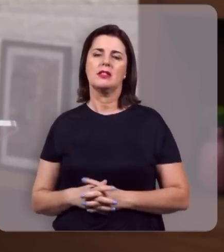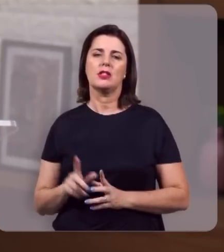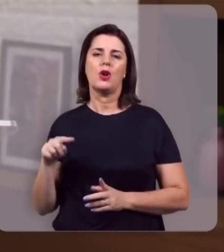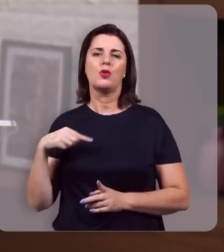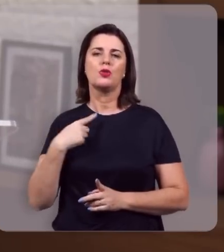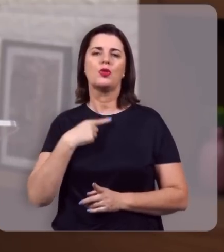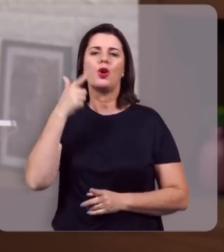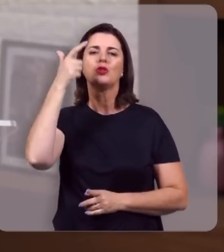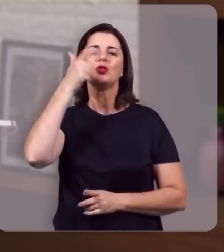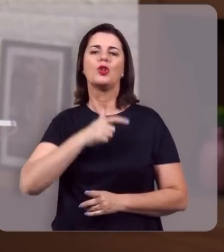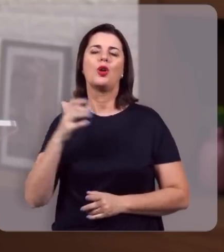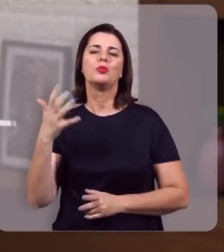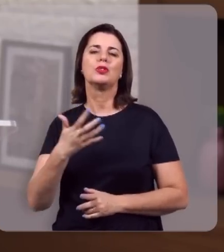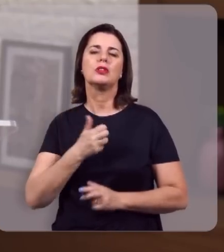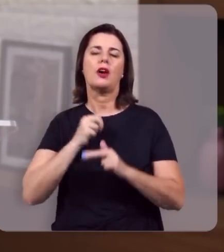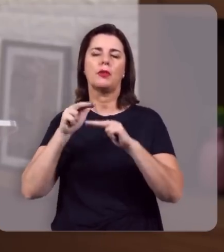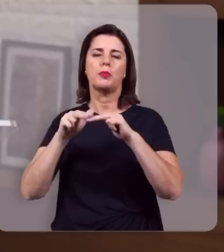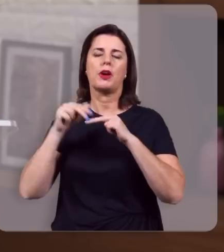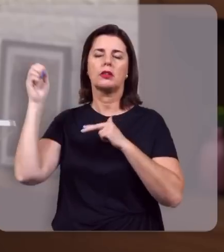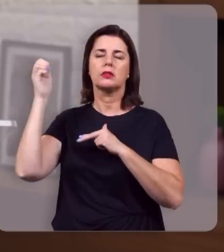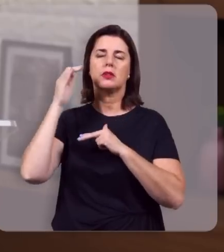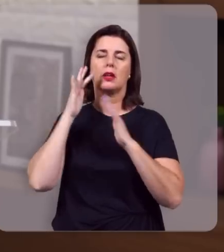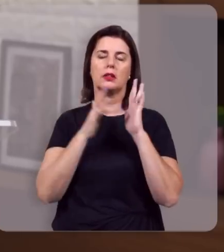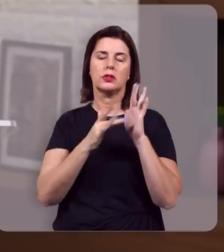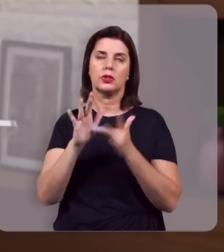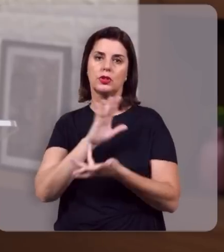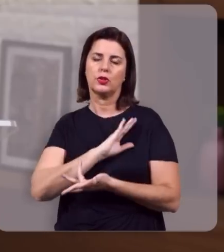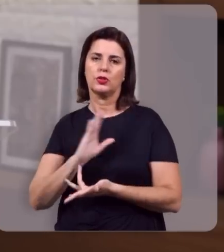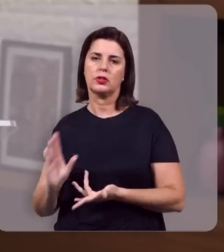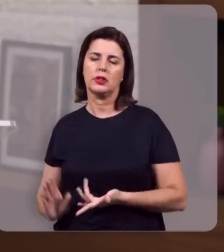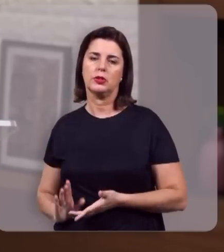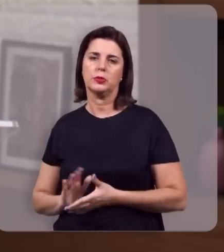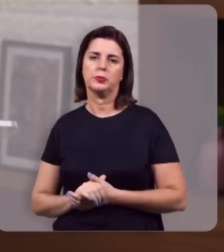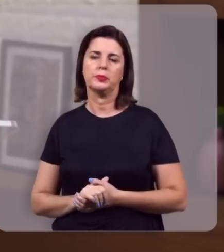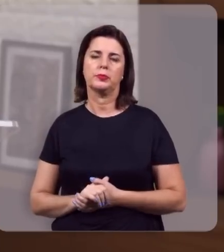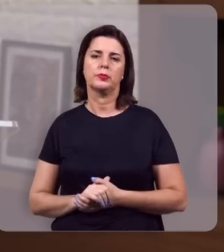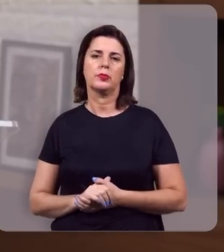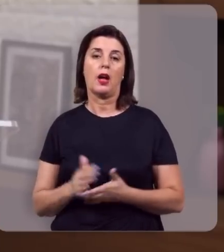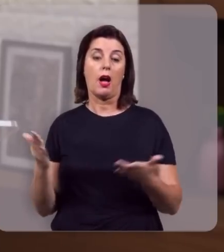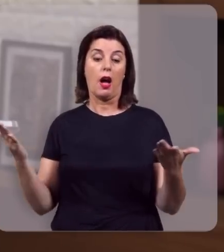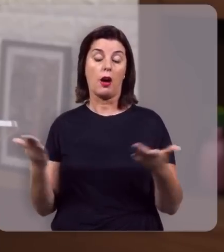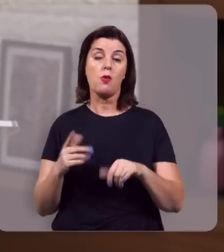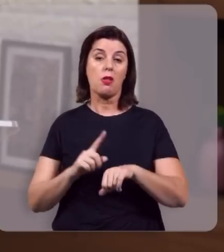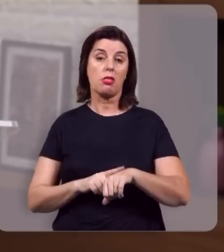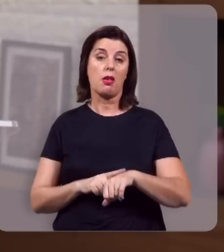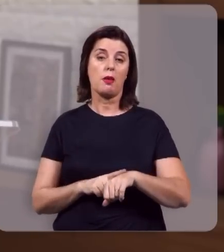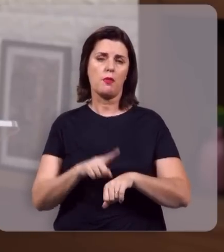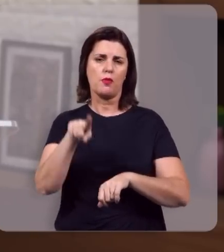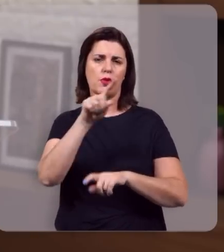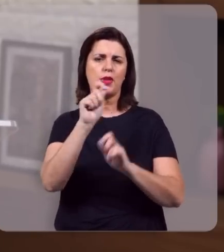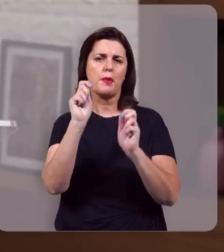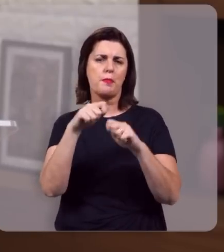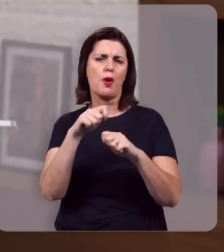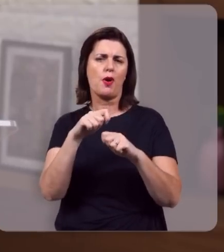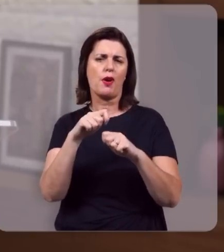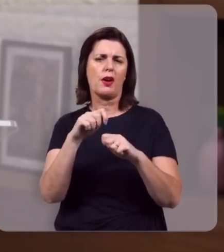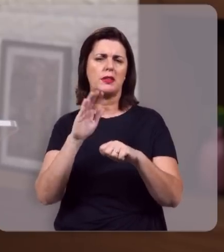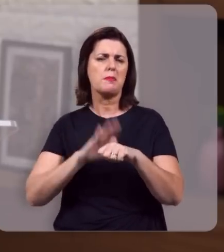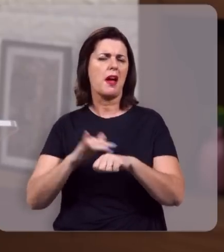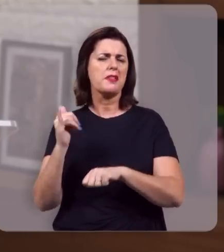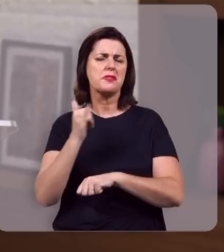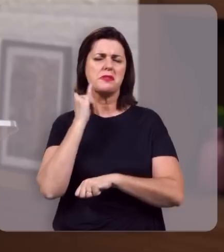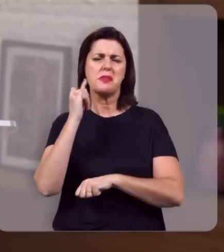estarmos salvos pela graça em Cristo Jesus, nosso Senhor. Agora mesmo, você pode fazer esta